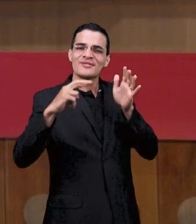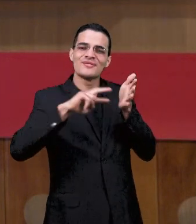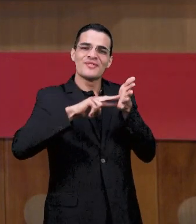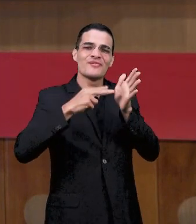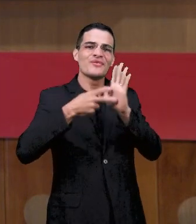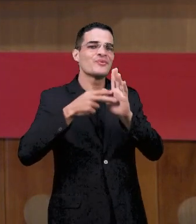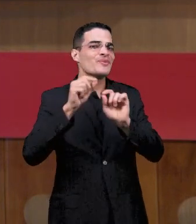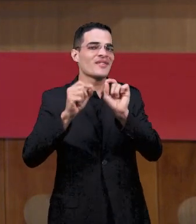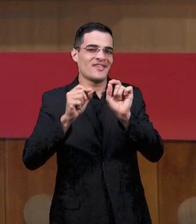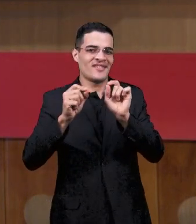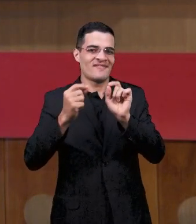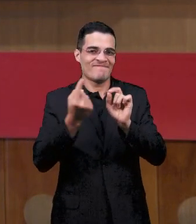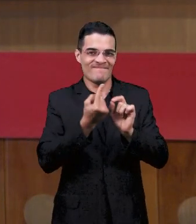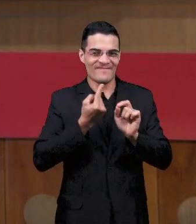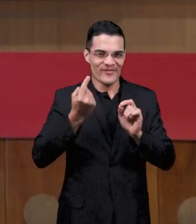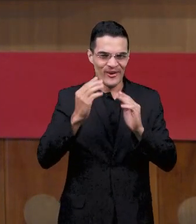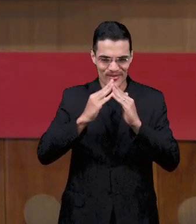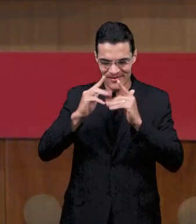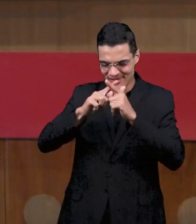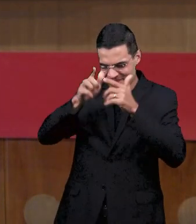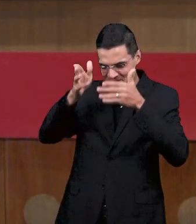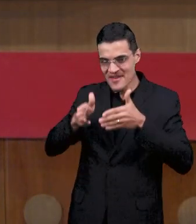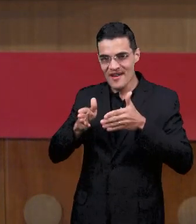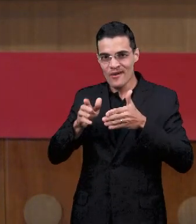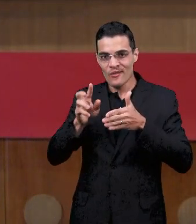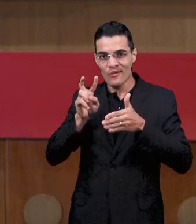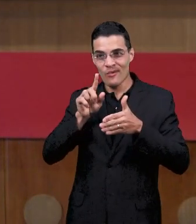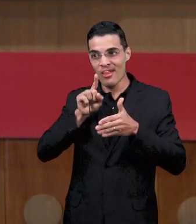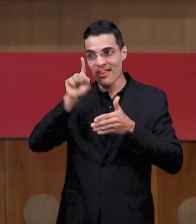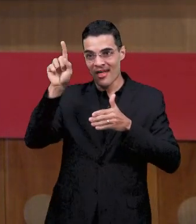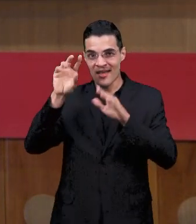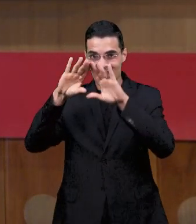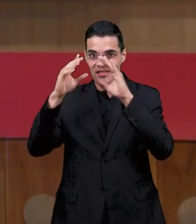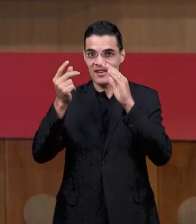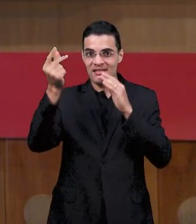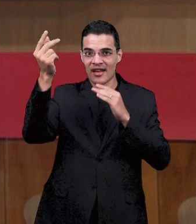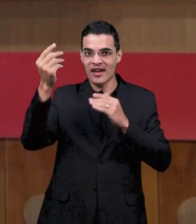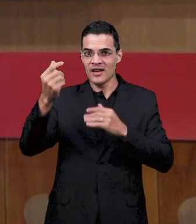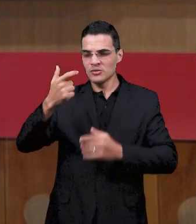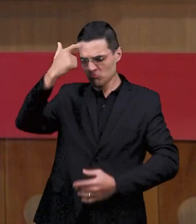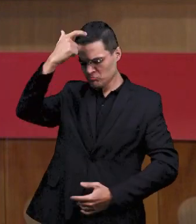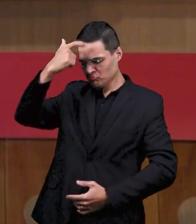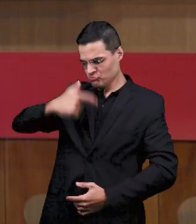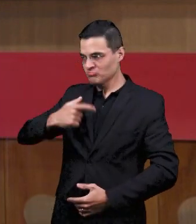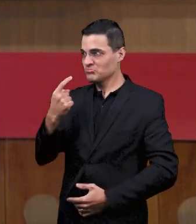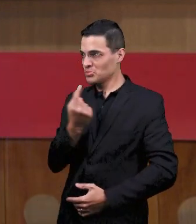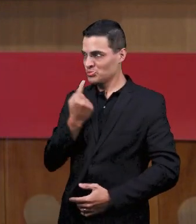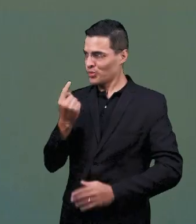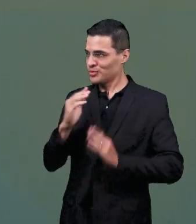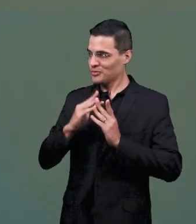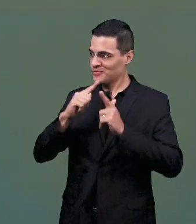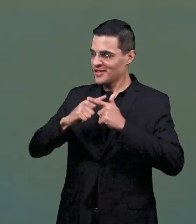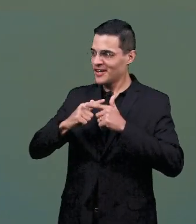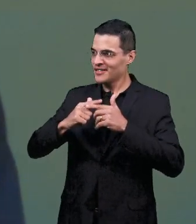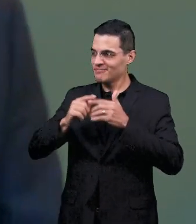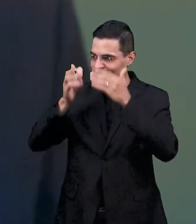a Jesus no arrebatamento é uma igreja que está vestida de santidade. E